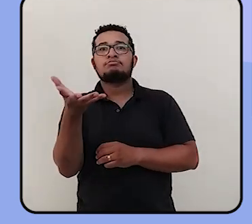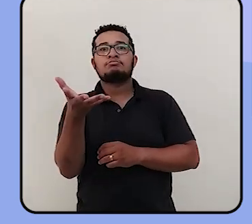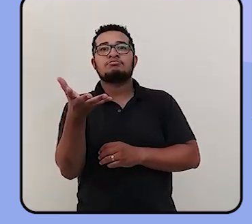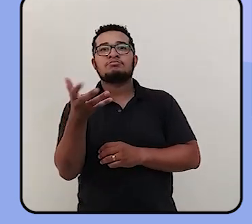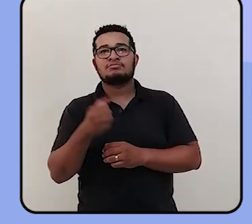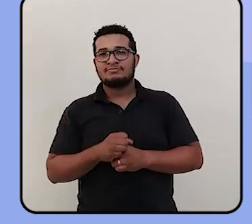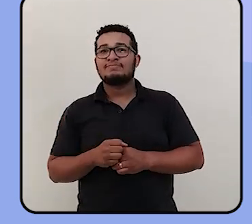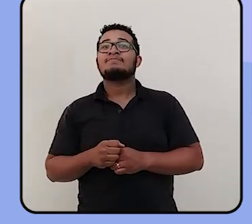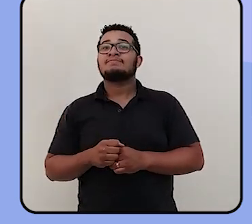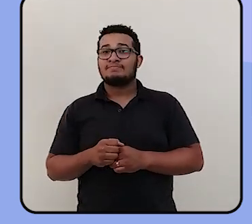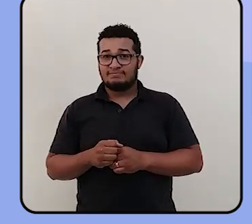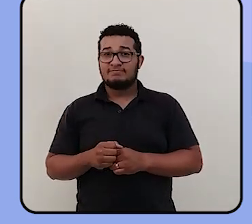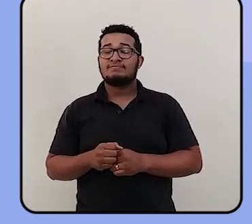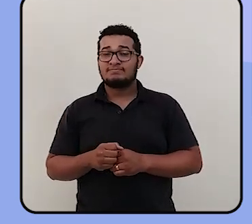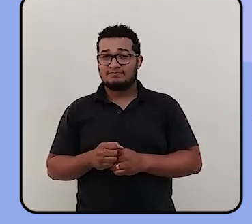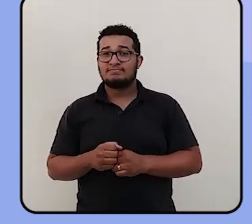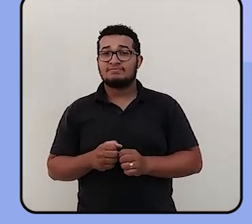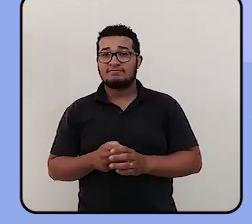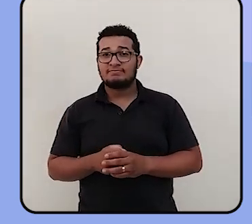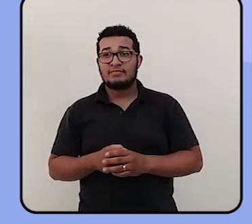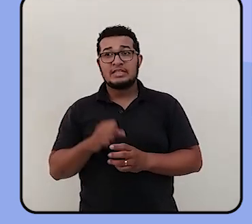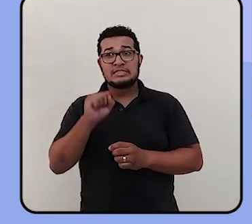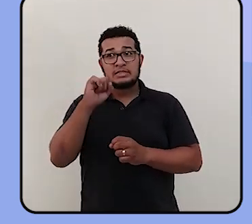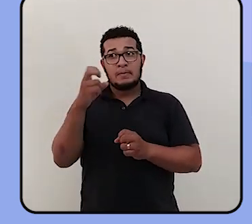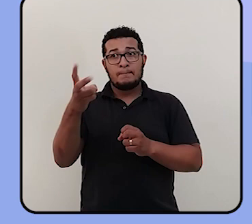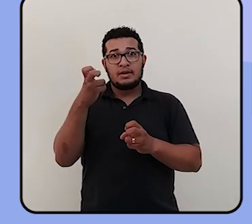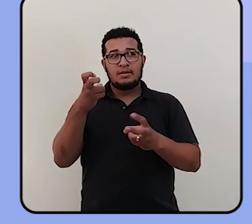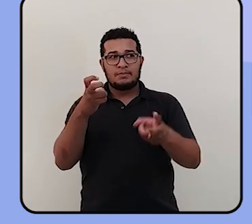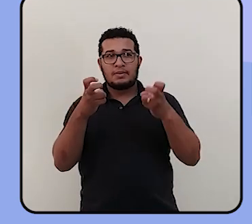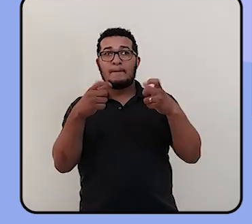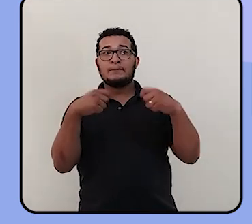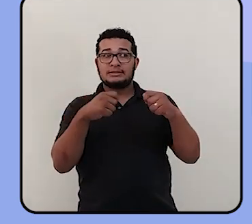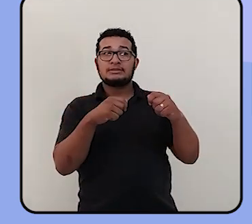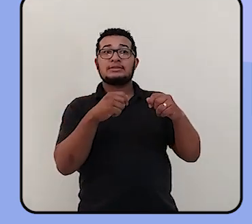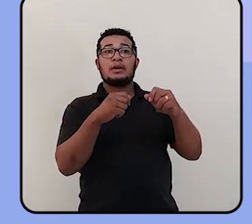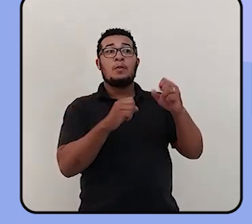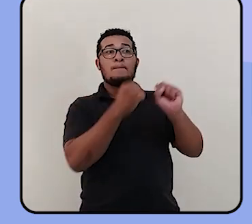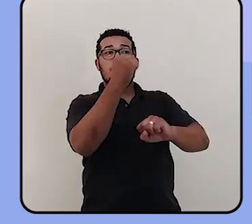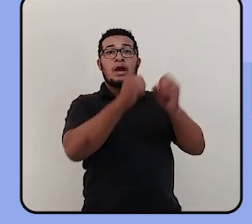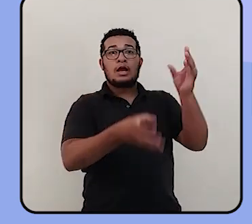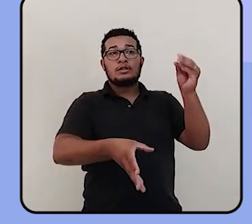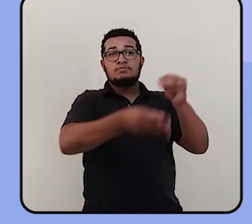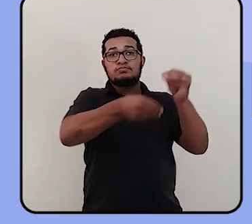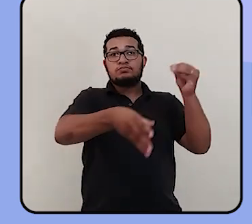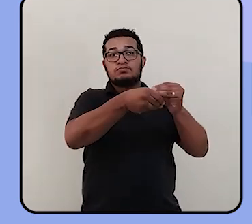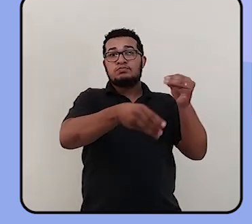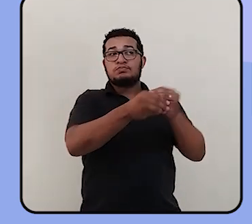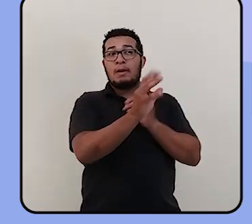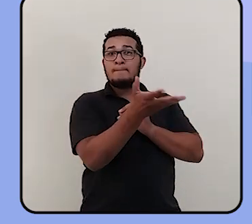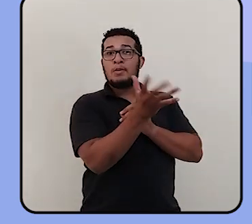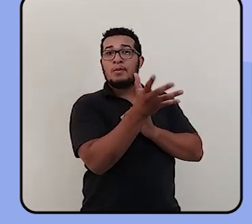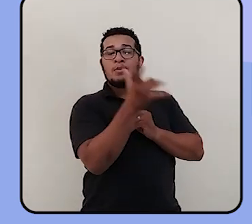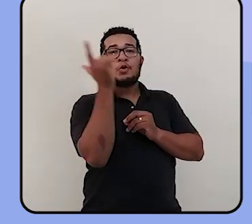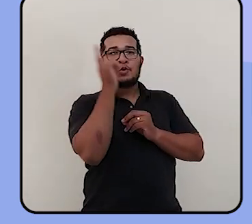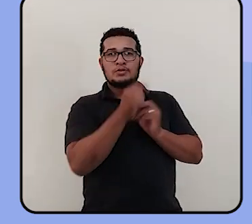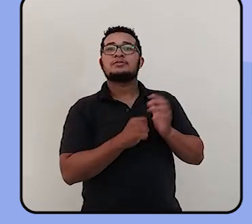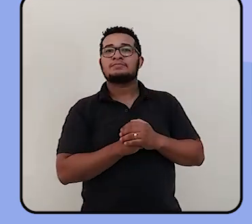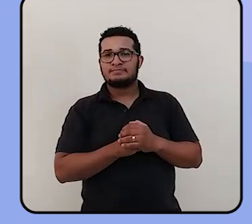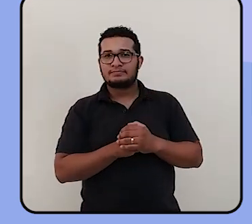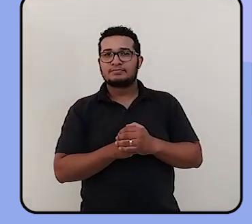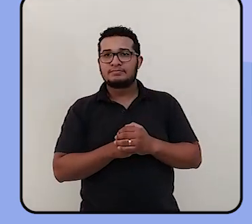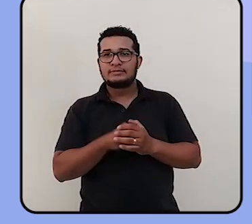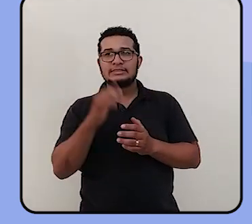rápido? Evidente que você vai ter que acrescentar máquinas. Percebeu que a quantidade